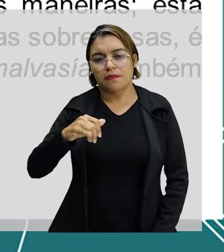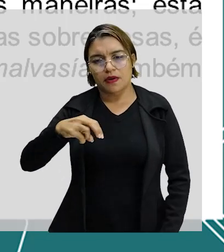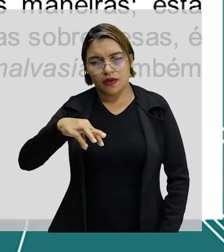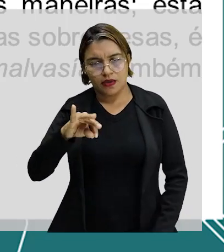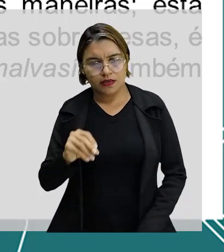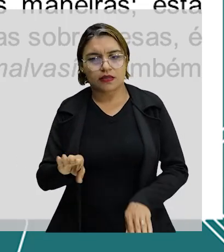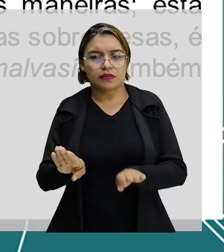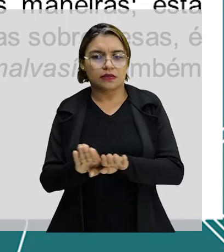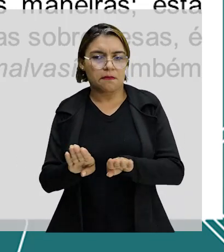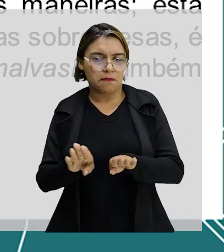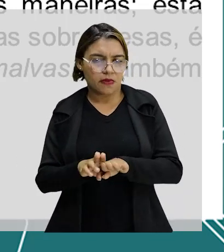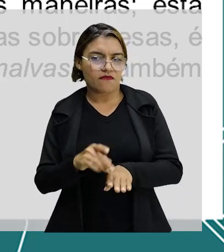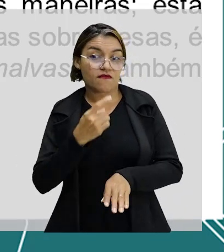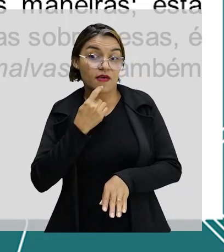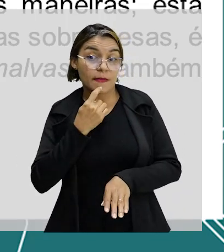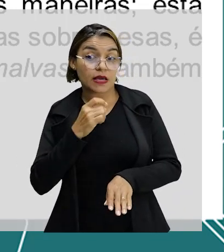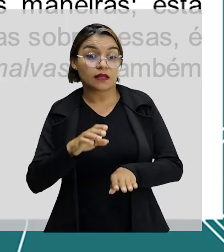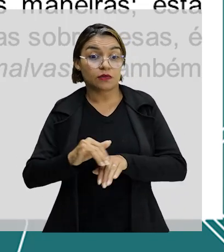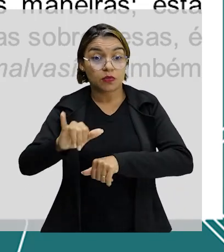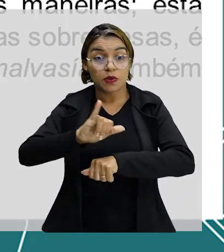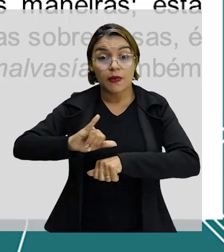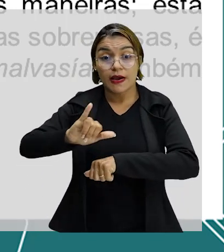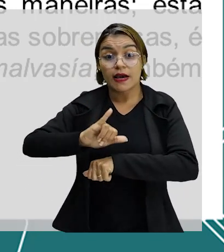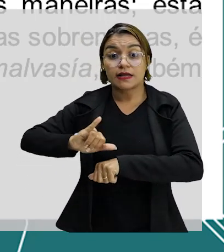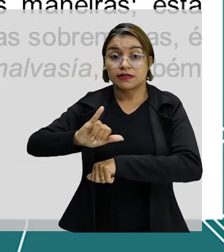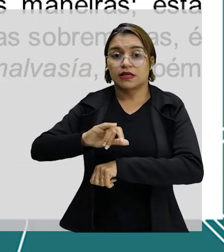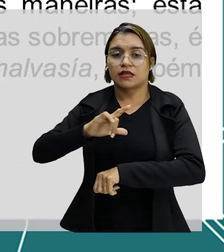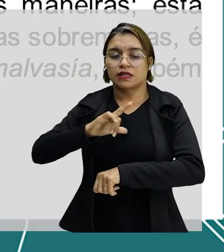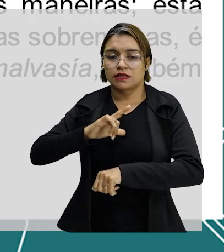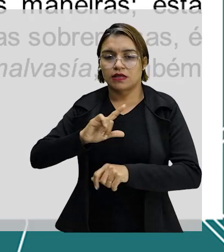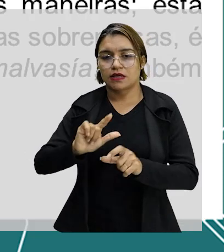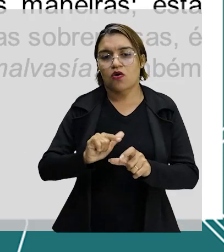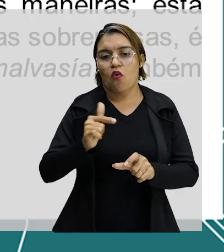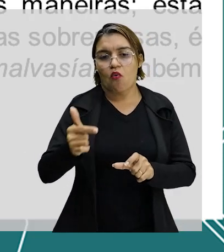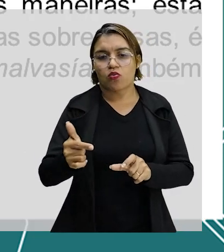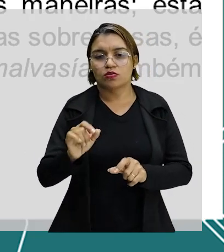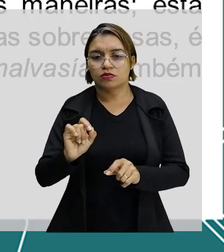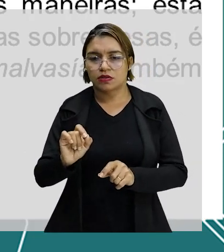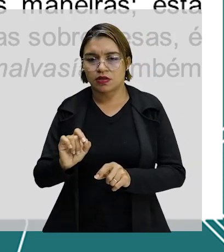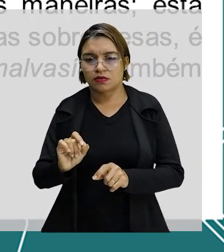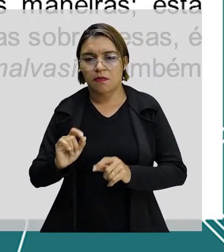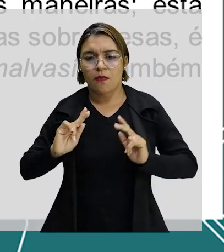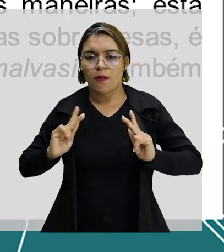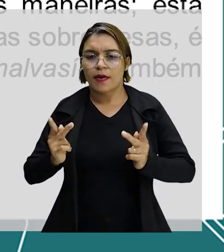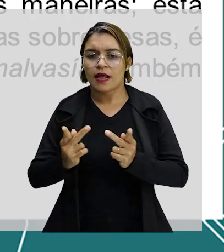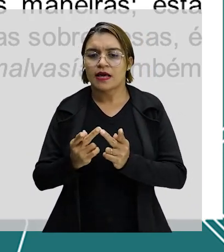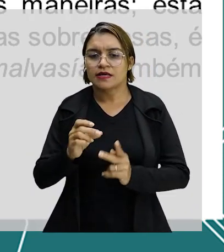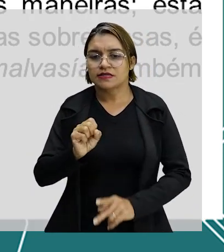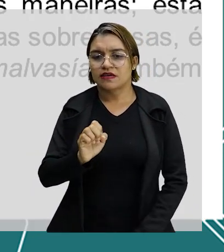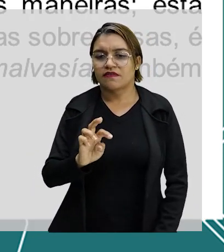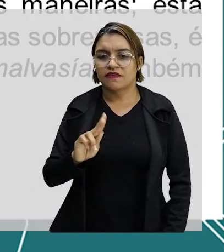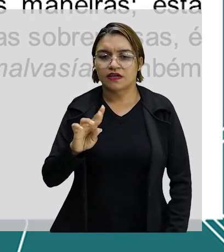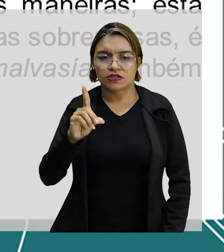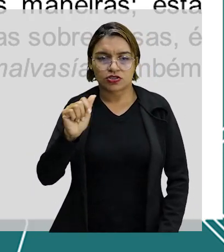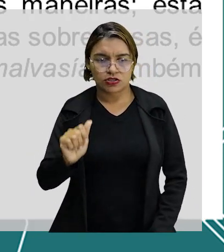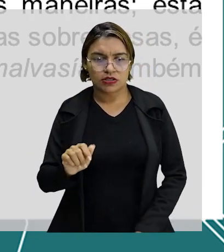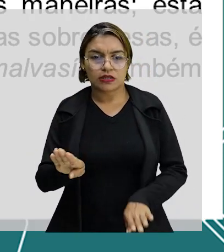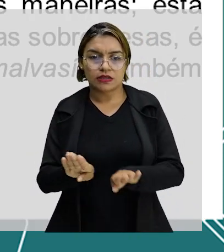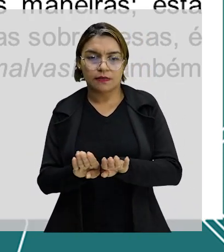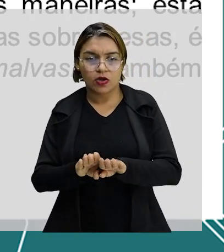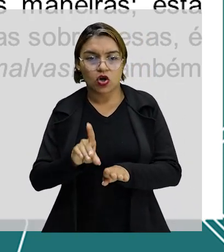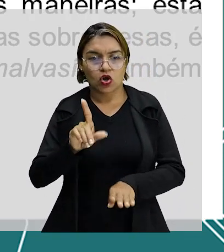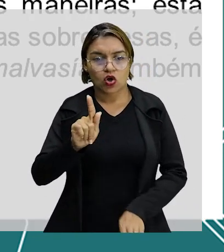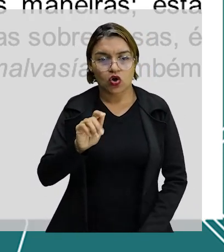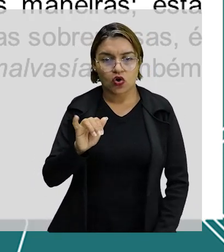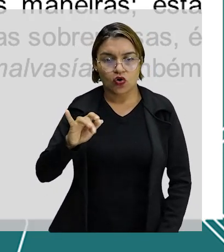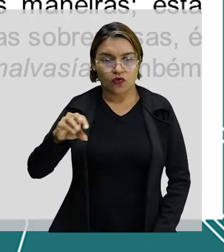provavelmente derivado do almodrote, considerado uma herança sefardita, e o gofio, que é uma farinha